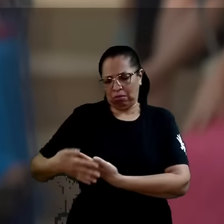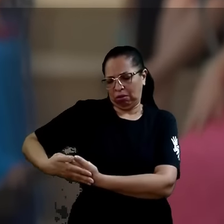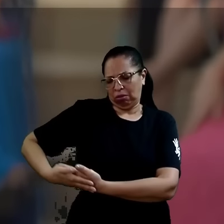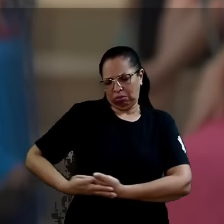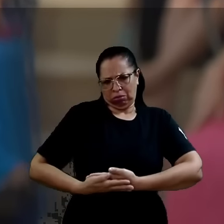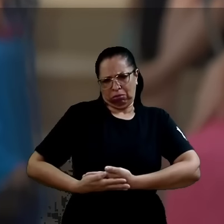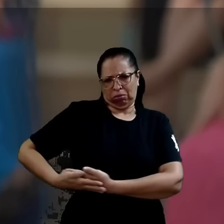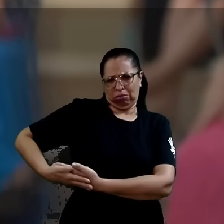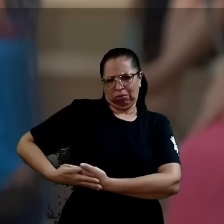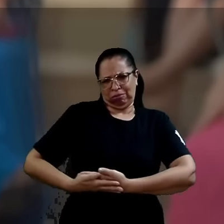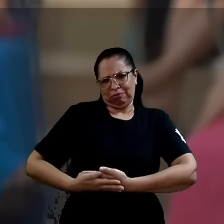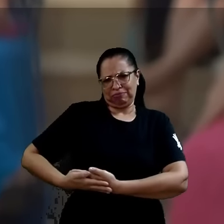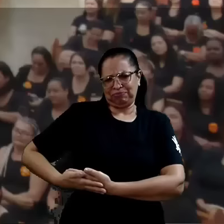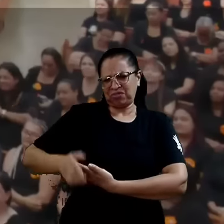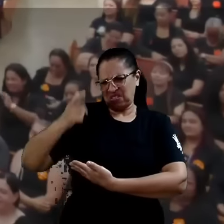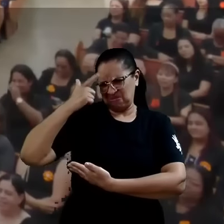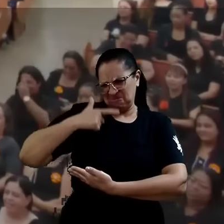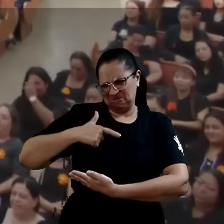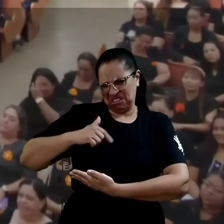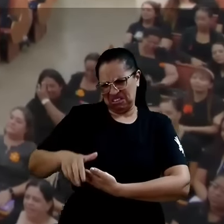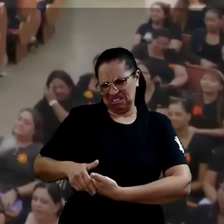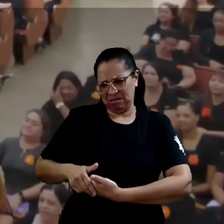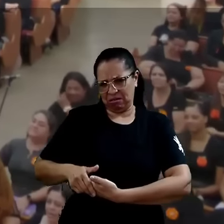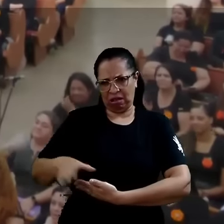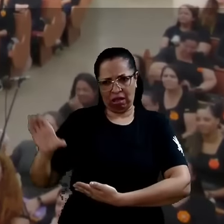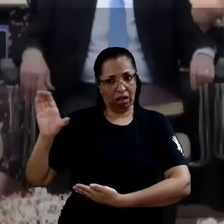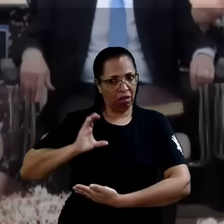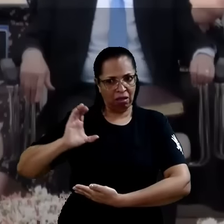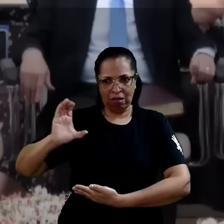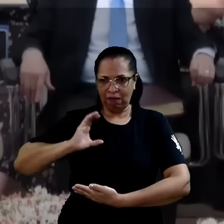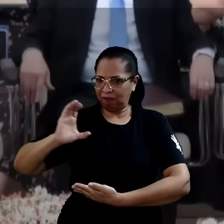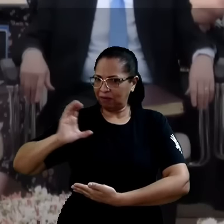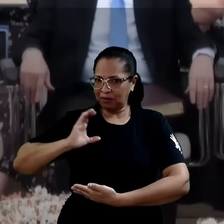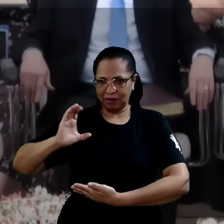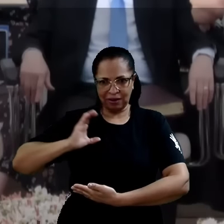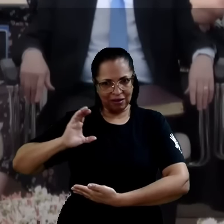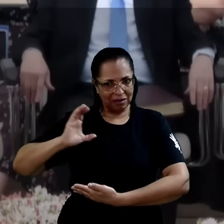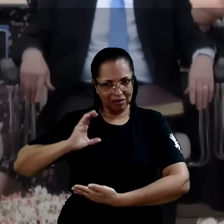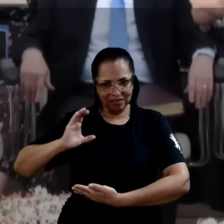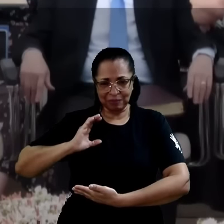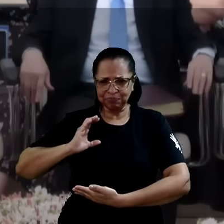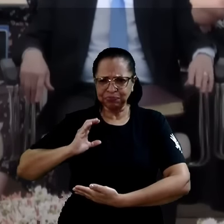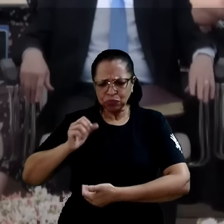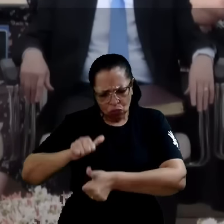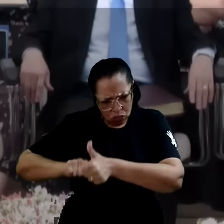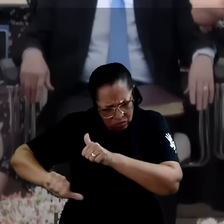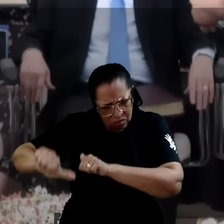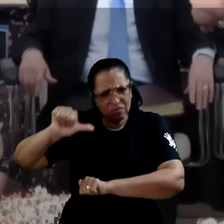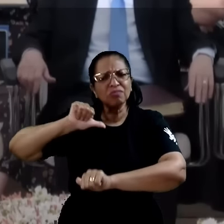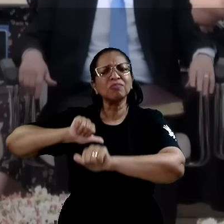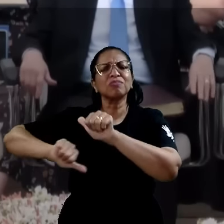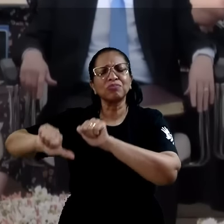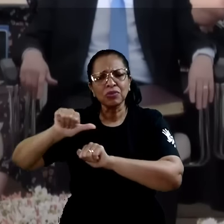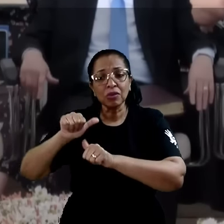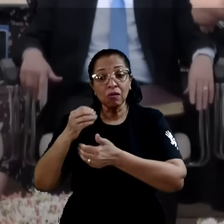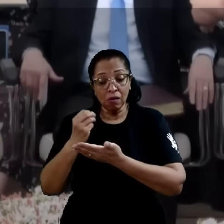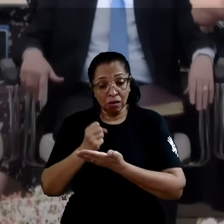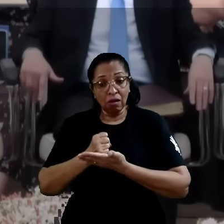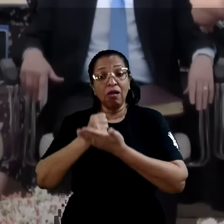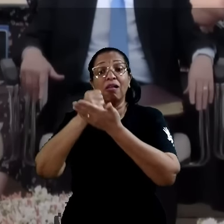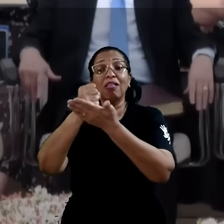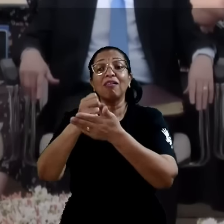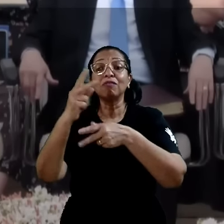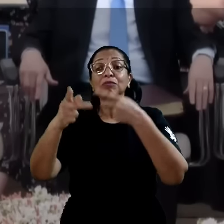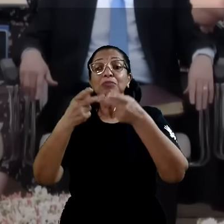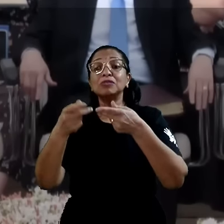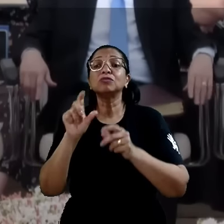apa vai chegar livro vai chegar camiseta com versículo vai chegar coisa boa pra Glória de